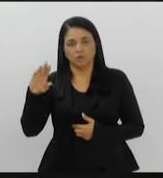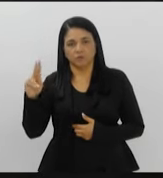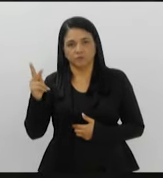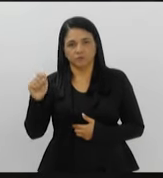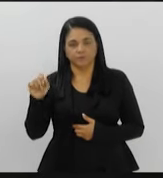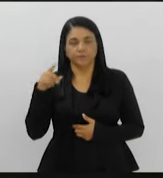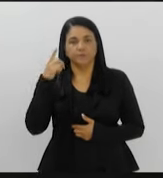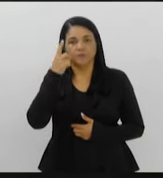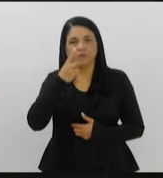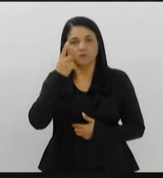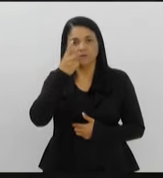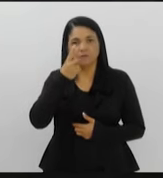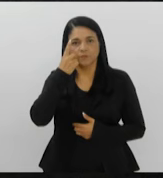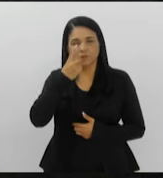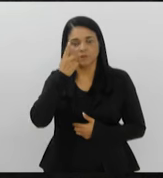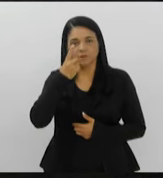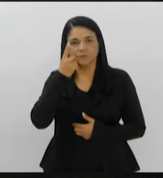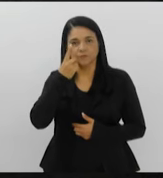Nosso